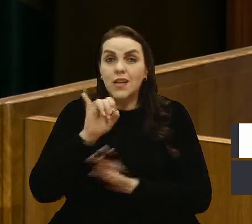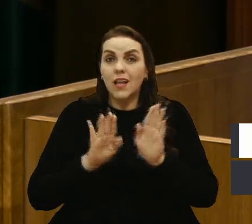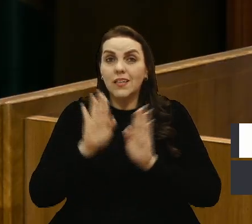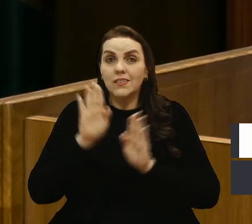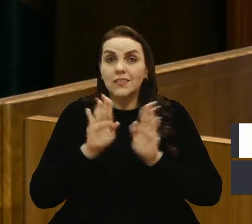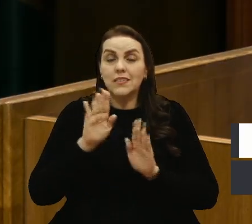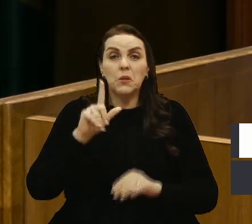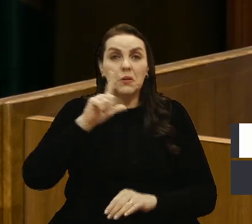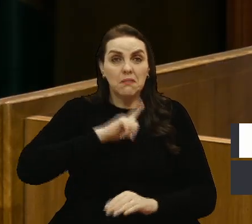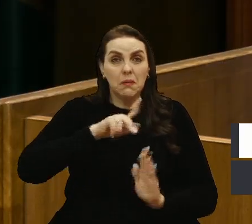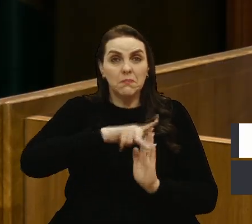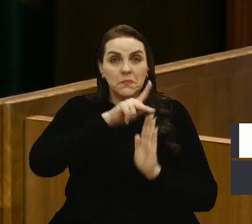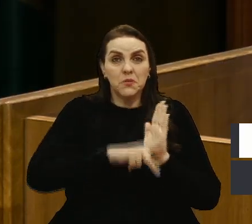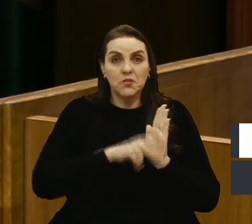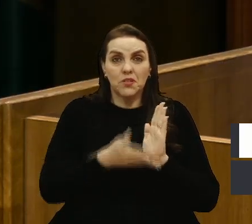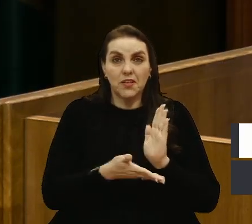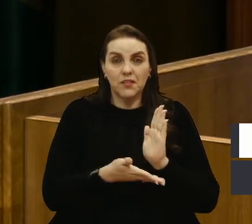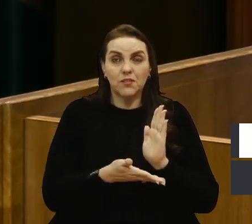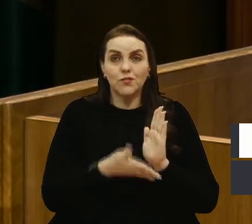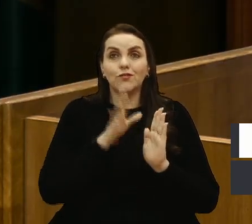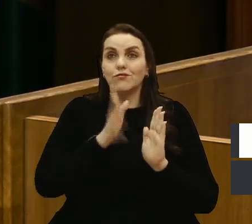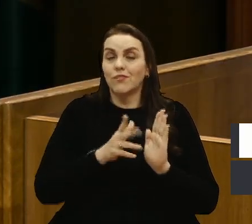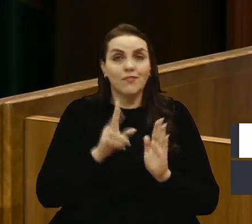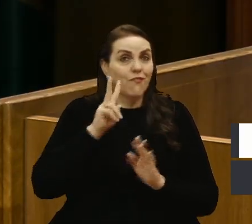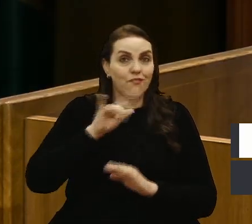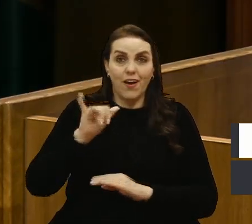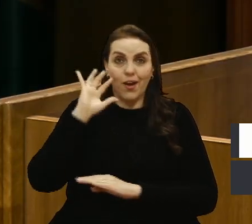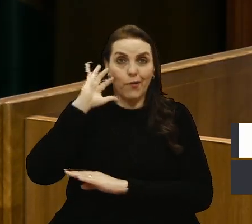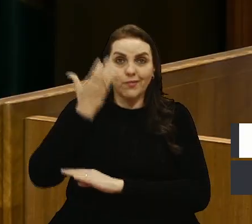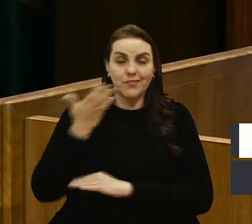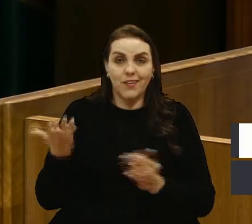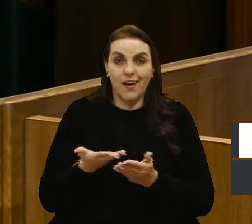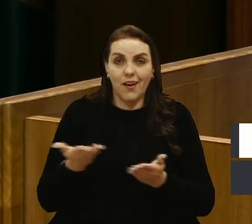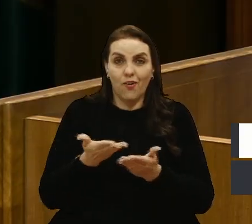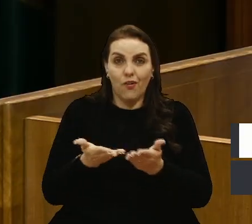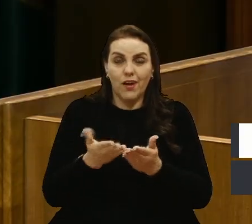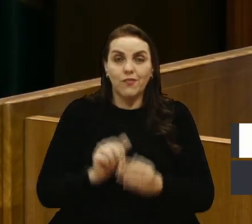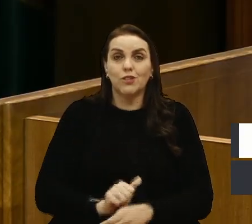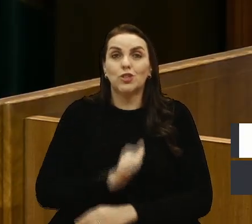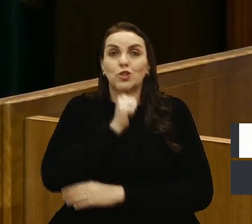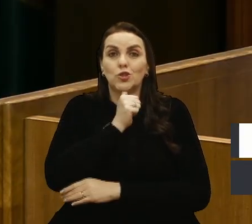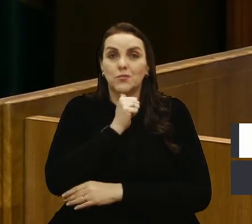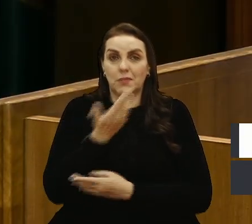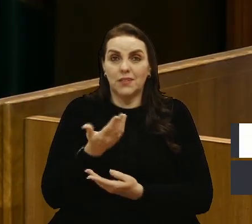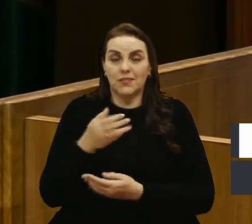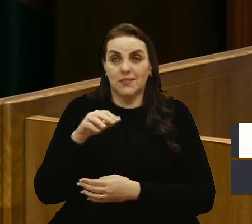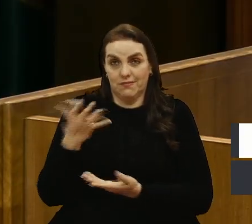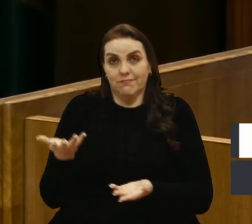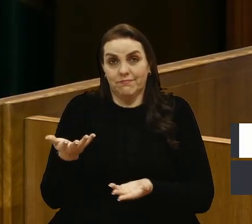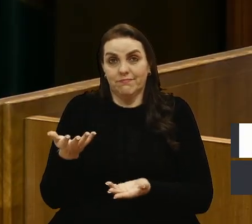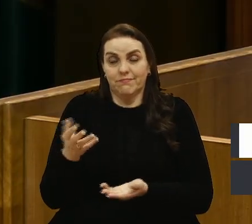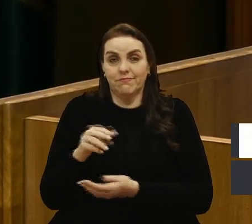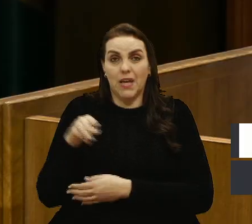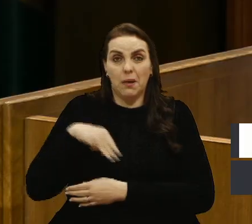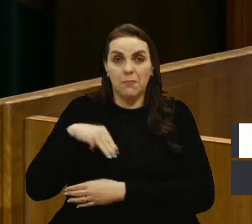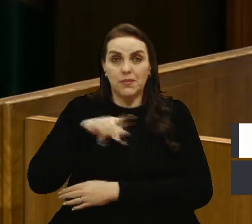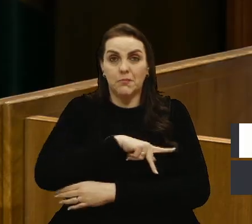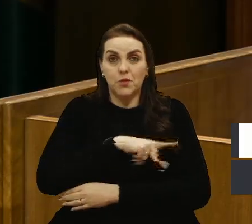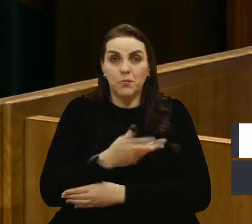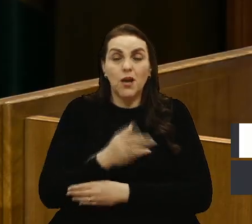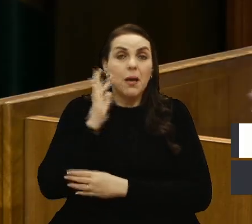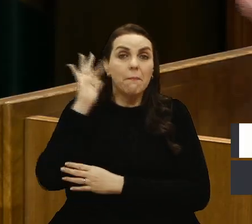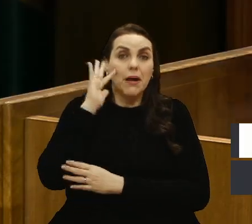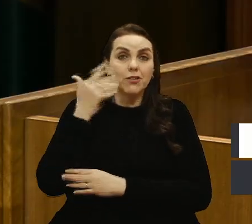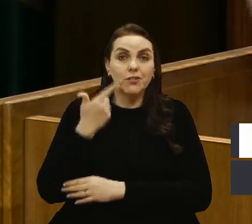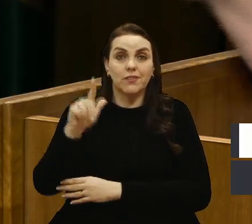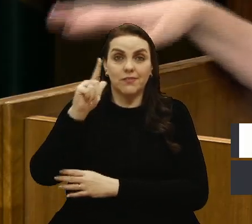tem projeto já não vai acontecer agora, que foi suspensa pelo Ministério, pelo MP, imagine